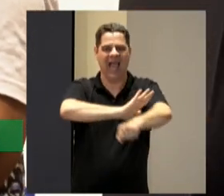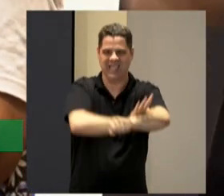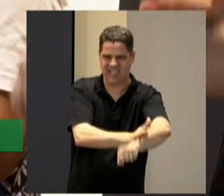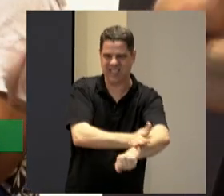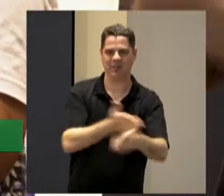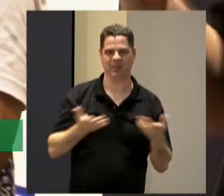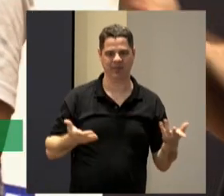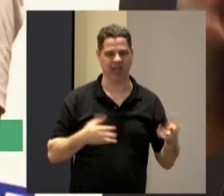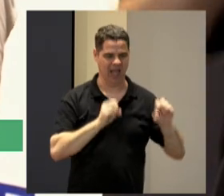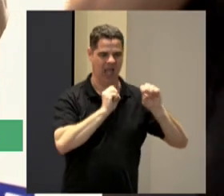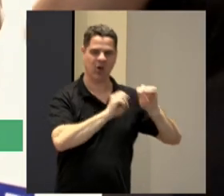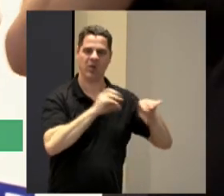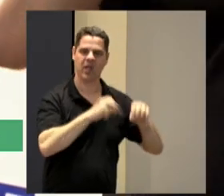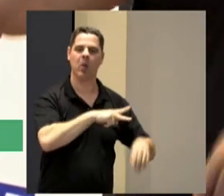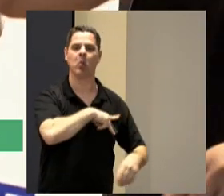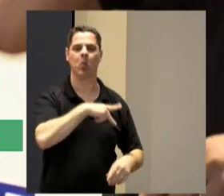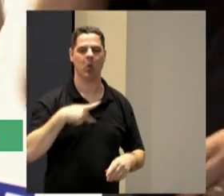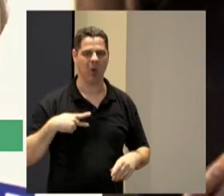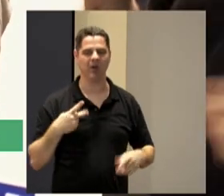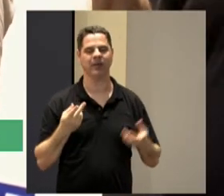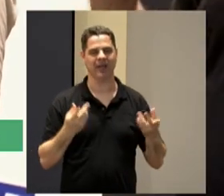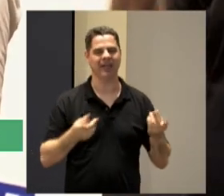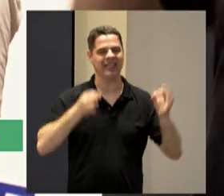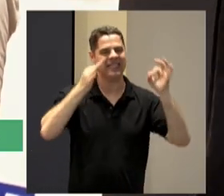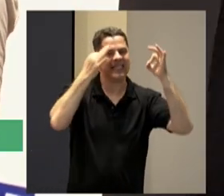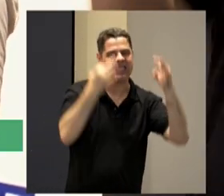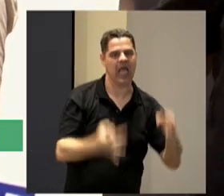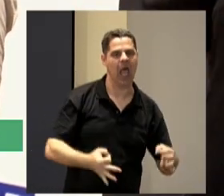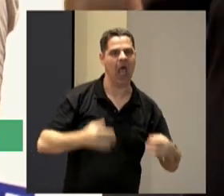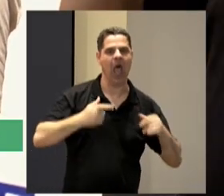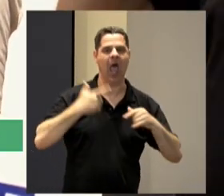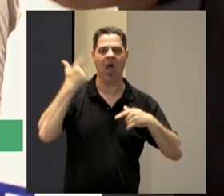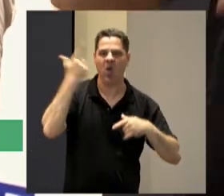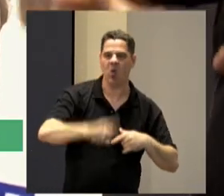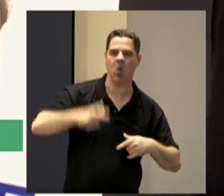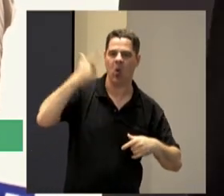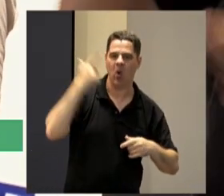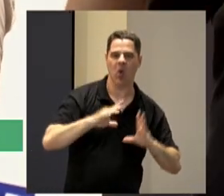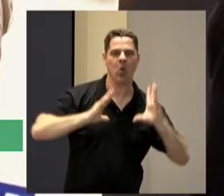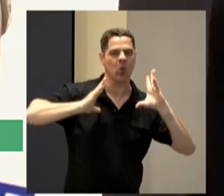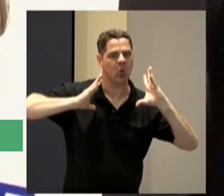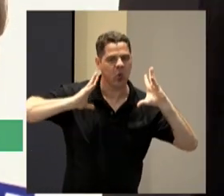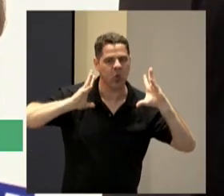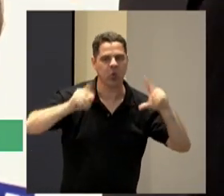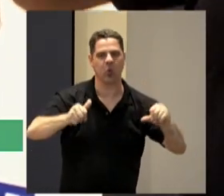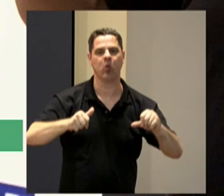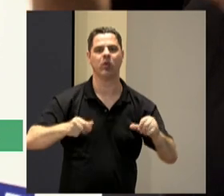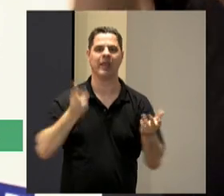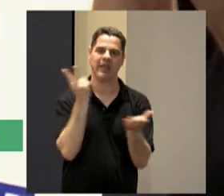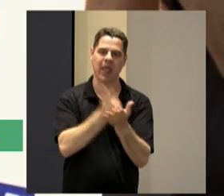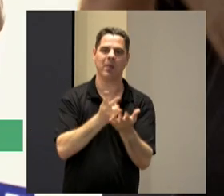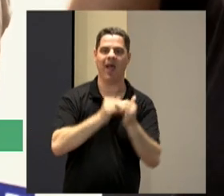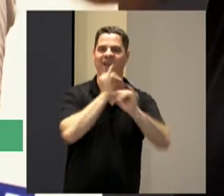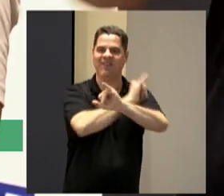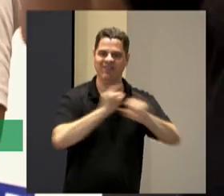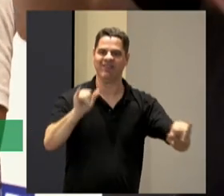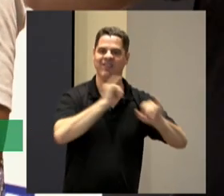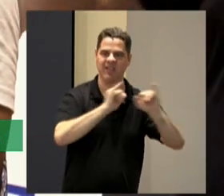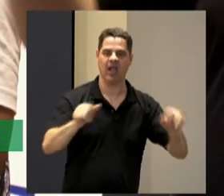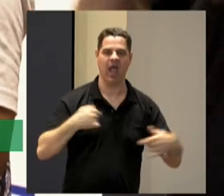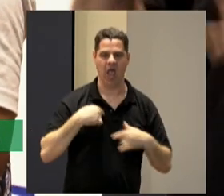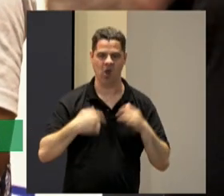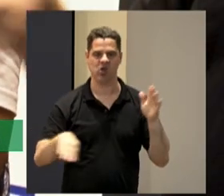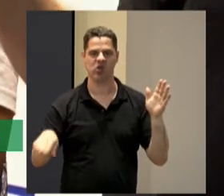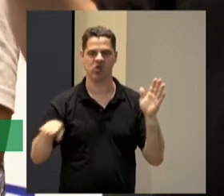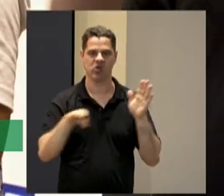A nossa educação pública, ela tem que ser pública. Eu me repito nisso intensamente em todas as vezes.